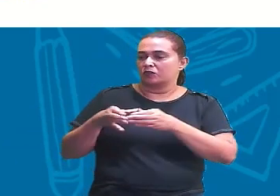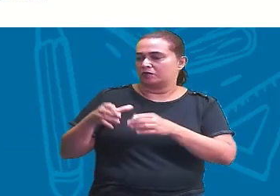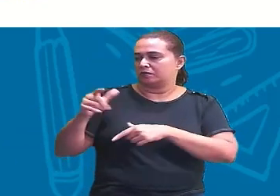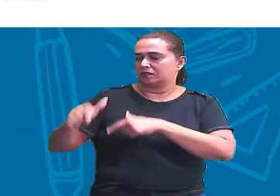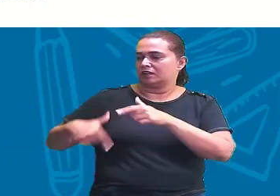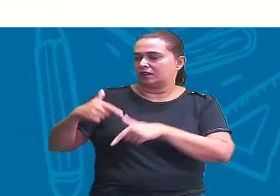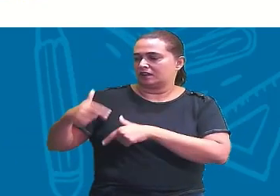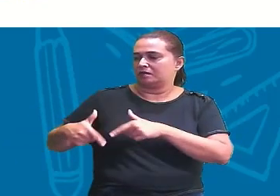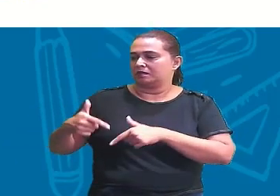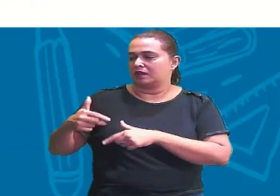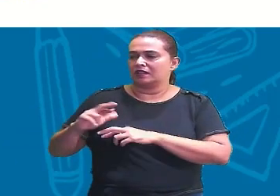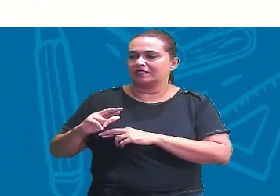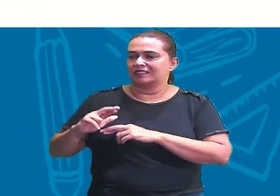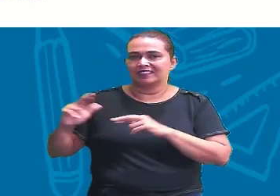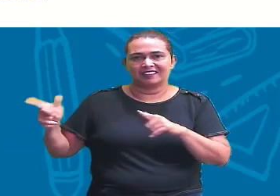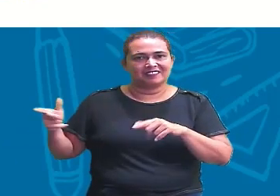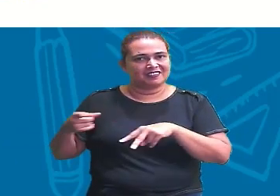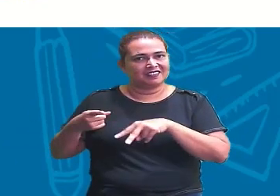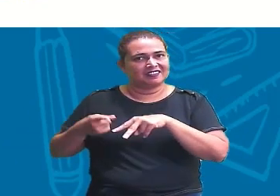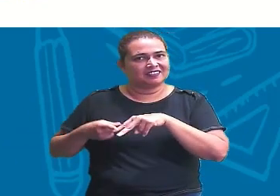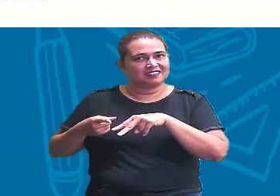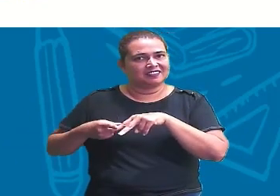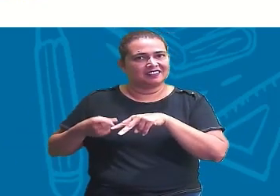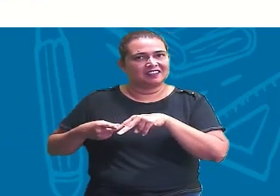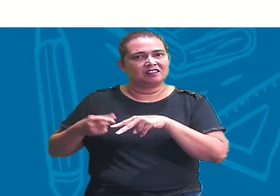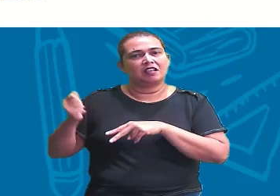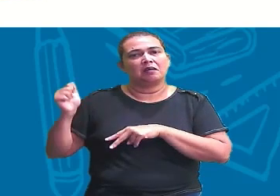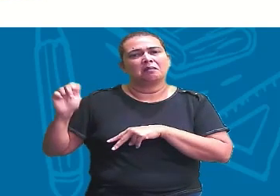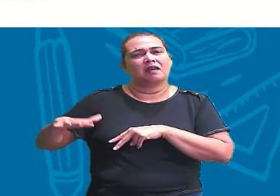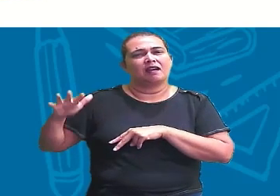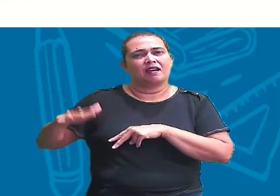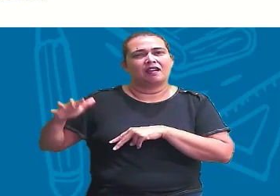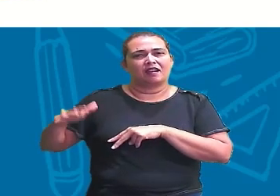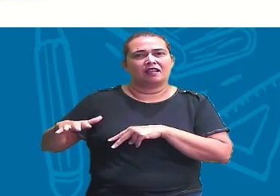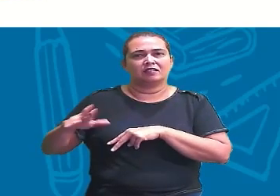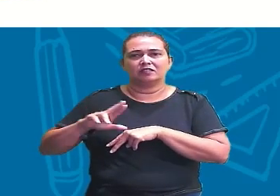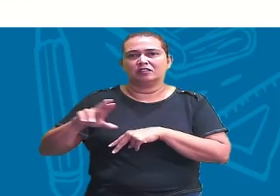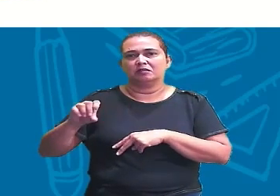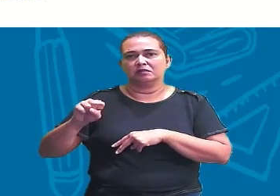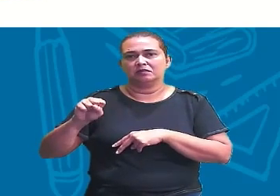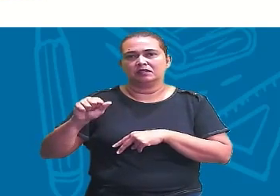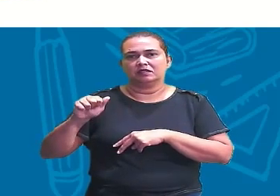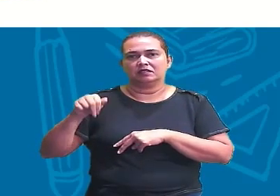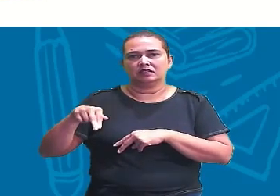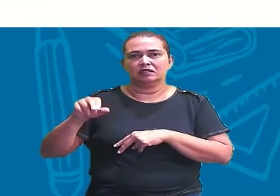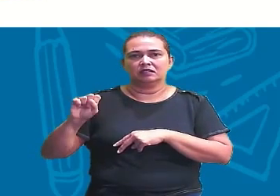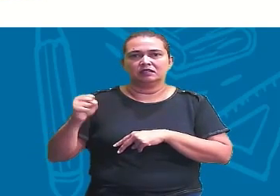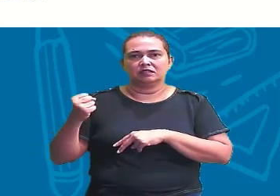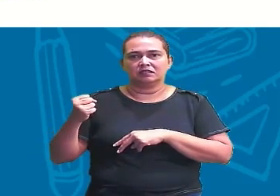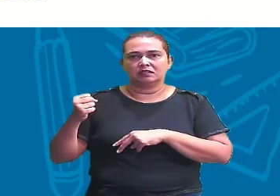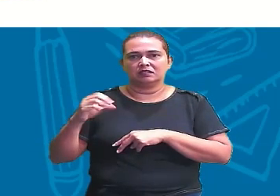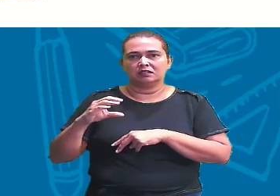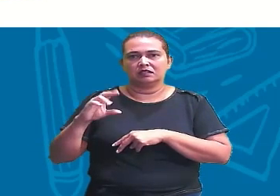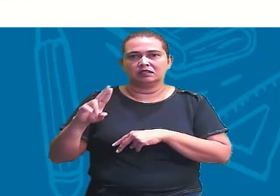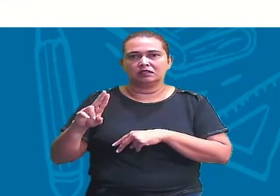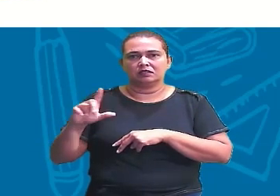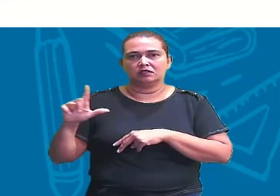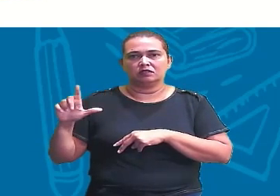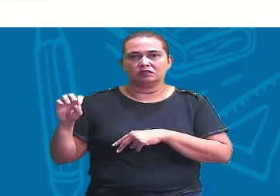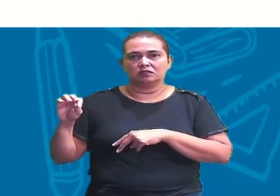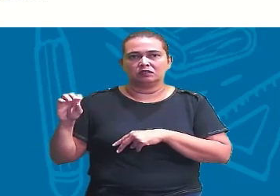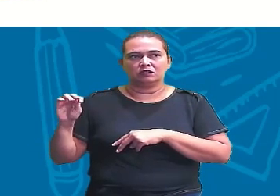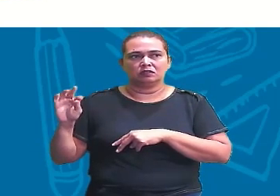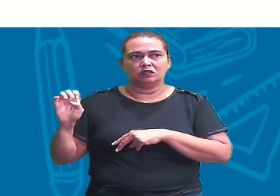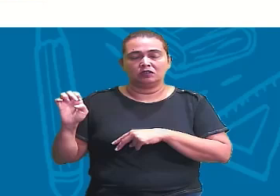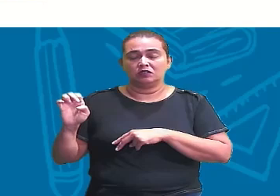roupa, eles usavam calças de algodão, bem barato. Daí vem o nome sans-culottes, ou seja, sem culottes. Culottes é o